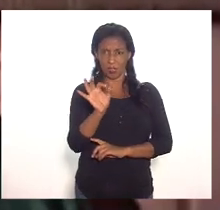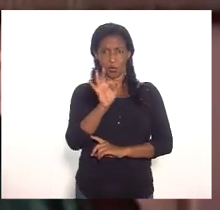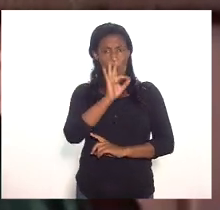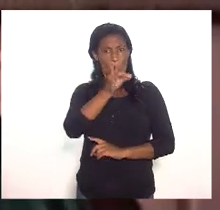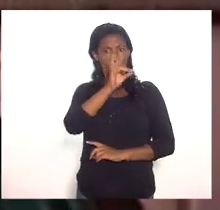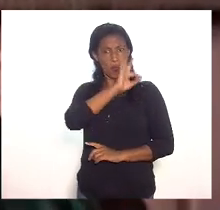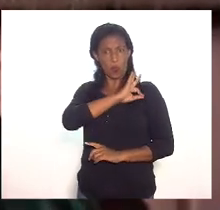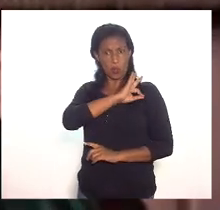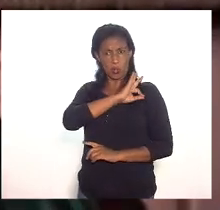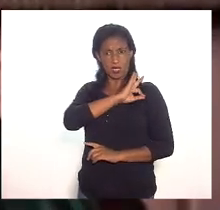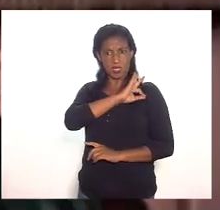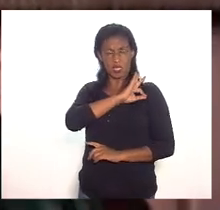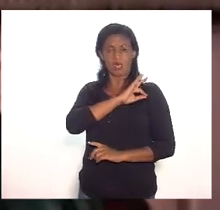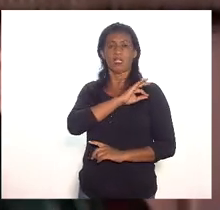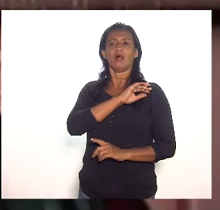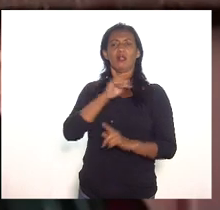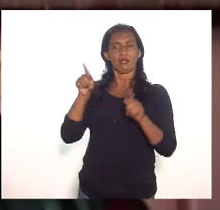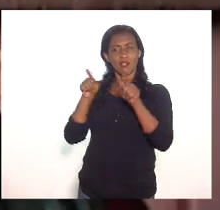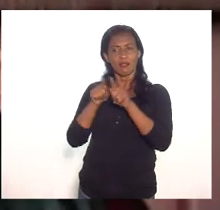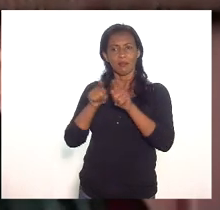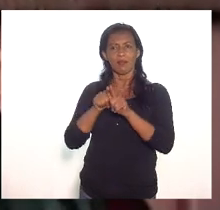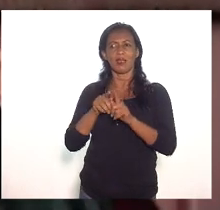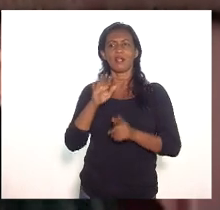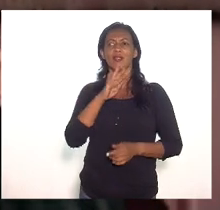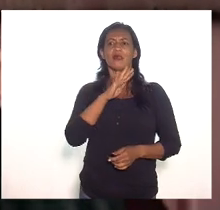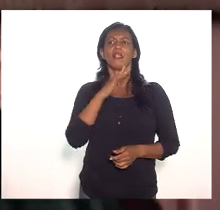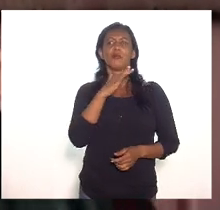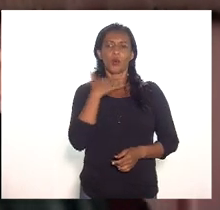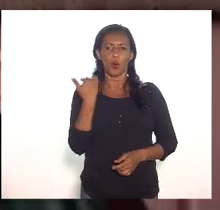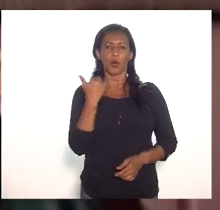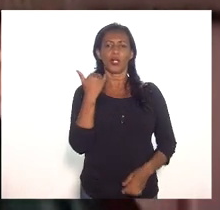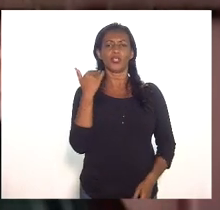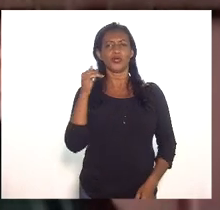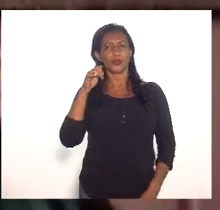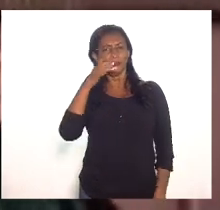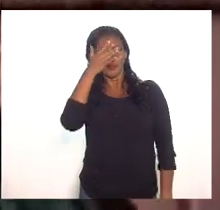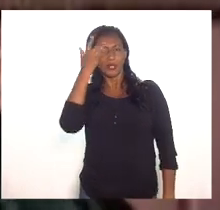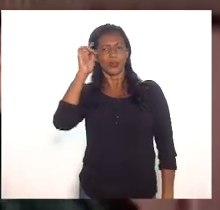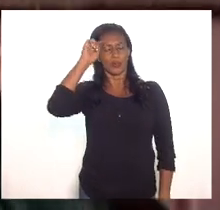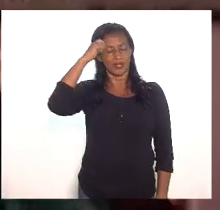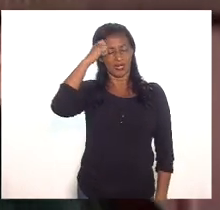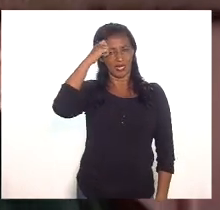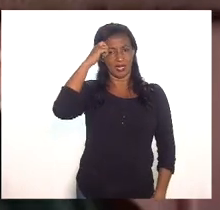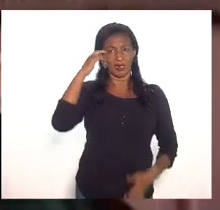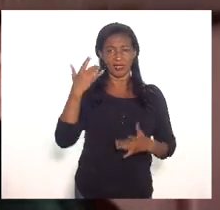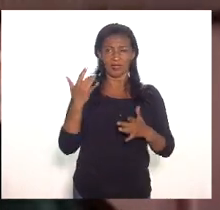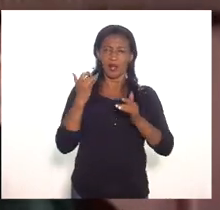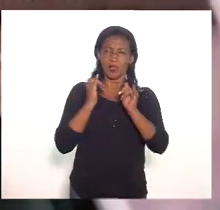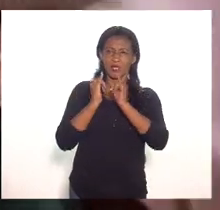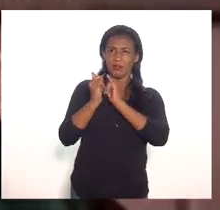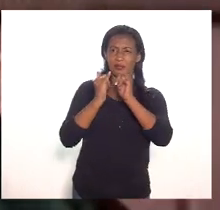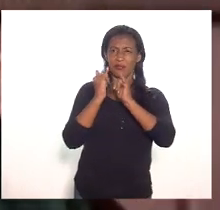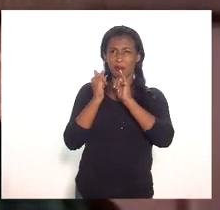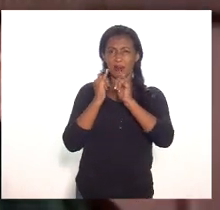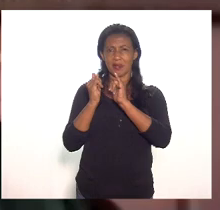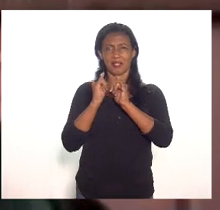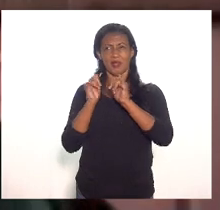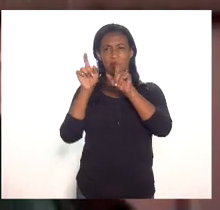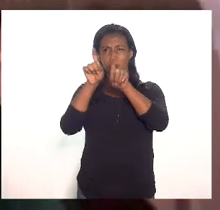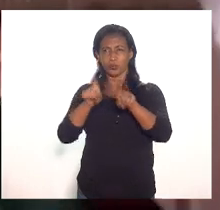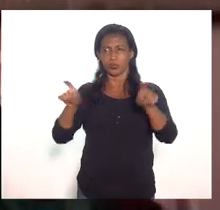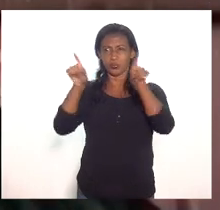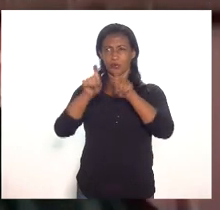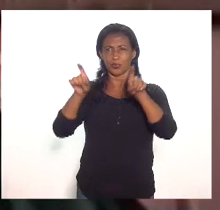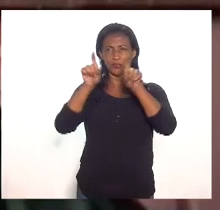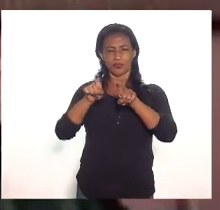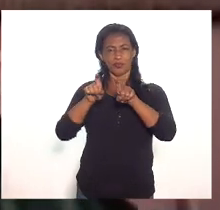Rio de Janeiro são negras. Então, a importância desses levantamentos para orientar a política, e por que eu estou repetindo isso?